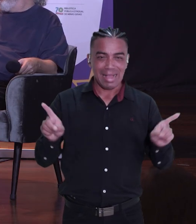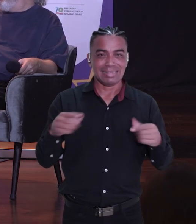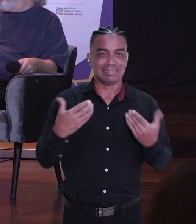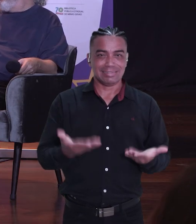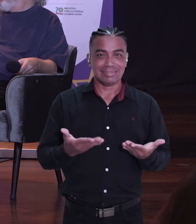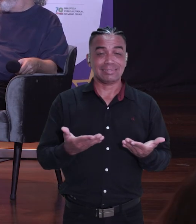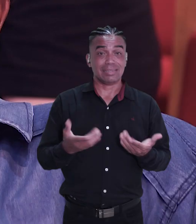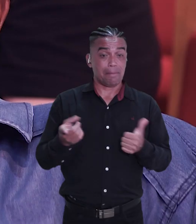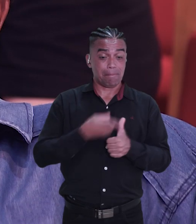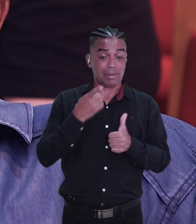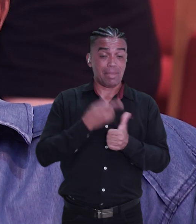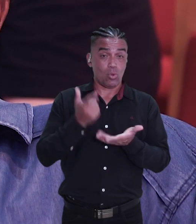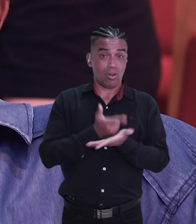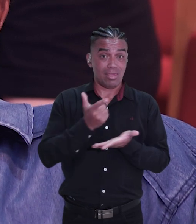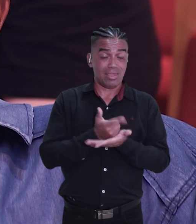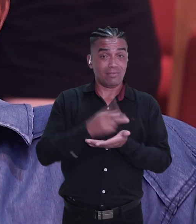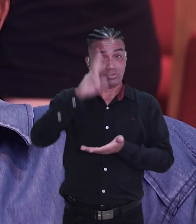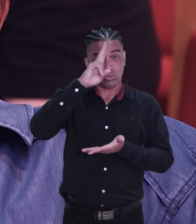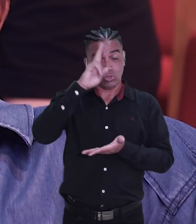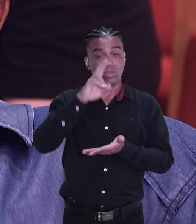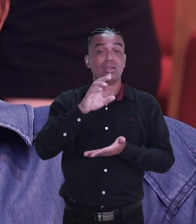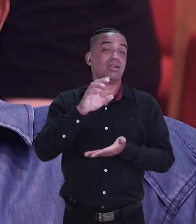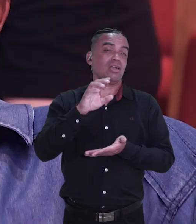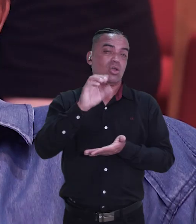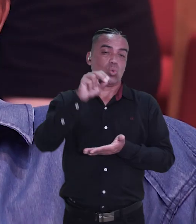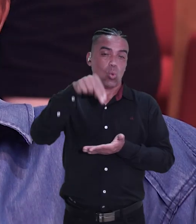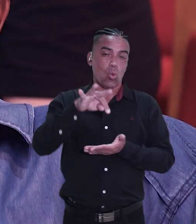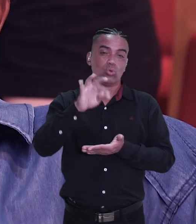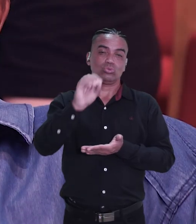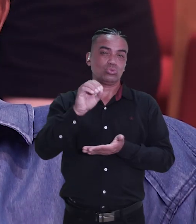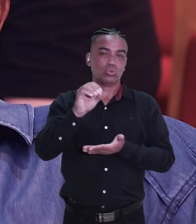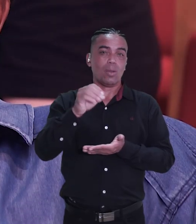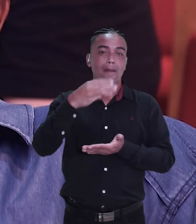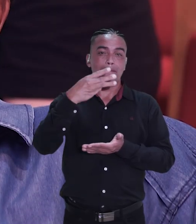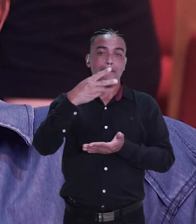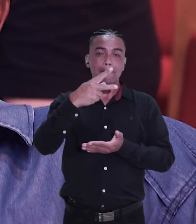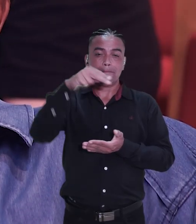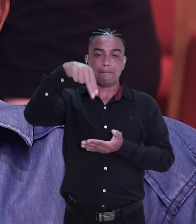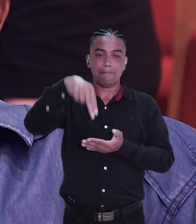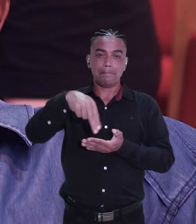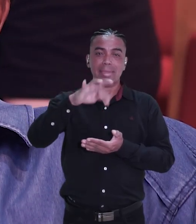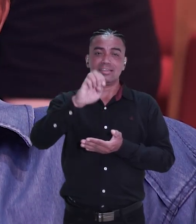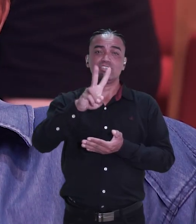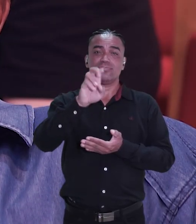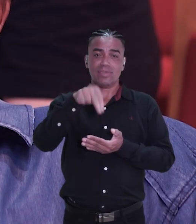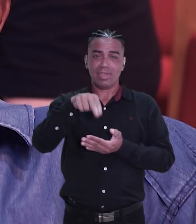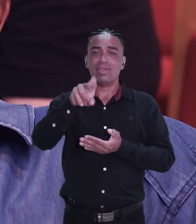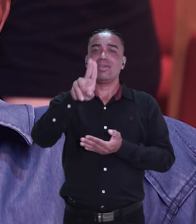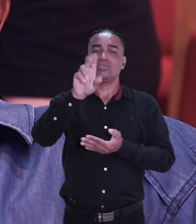Mas esse primeiro livro, que é um livro de contos chamado Pente de Vênus, Histórias do Amor